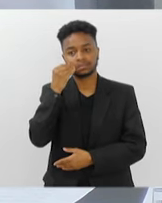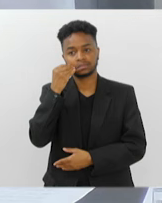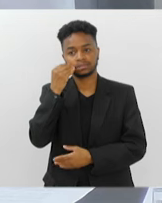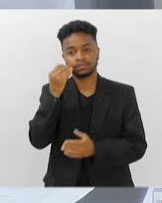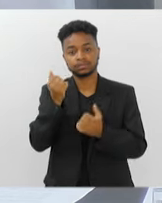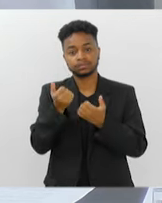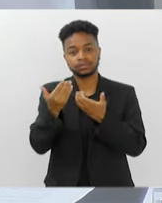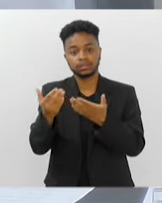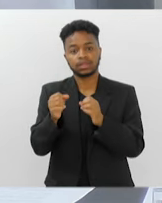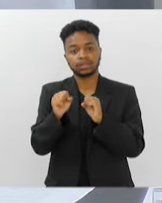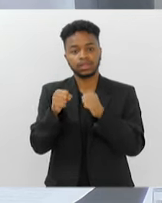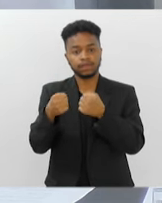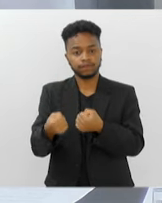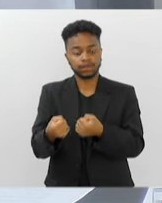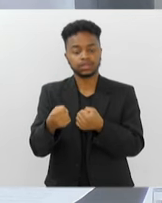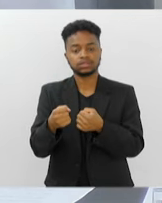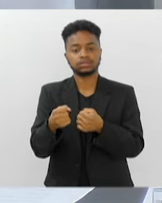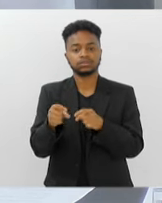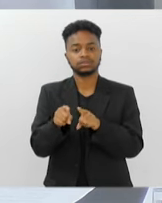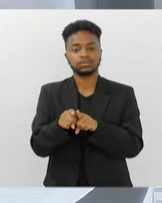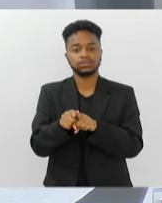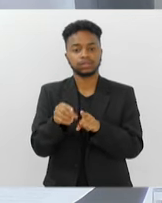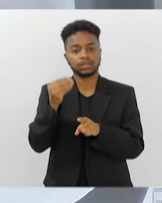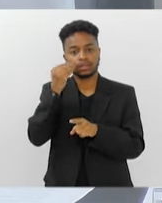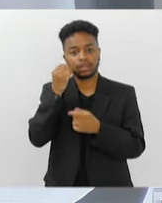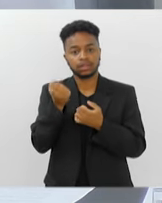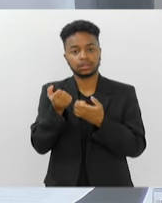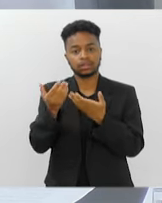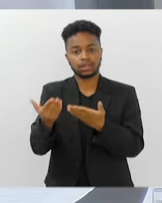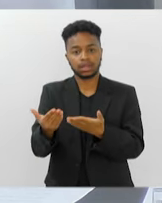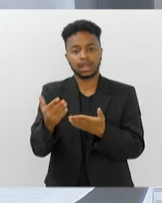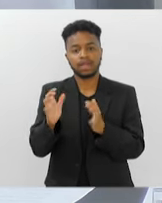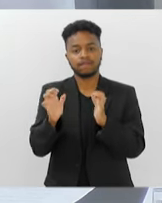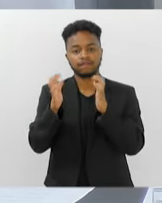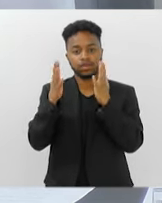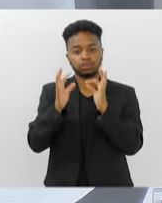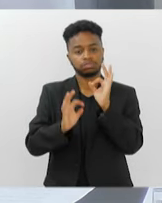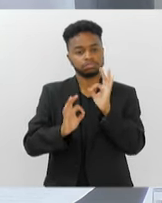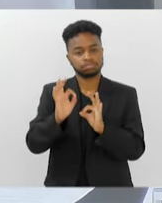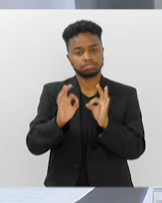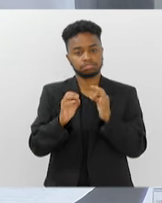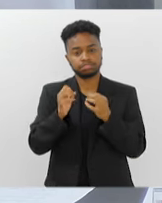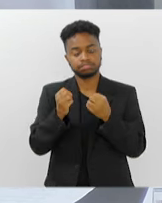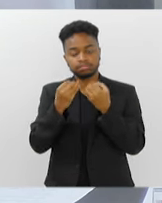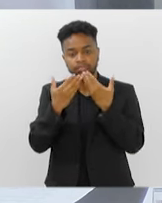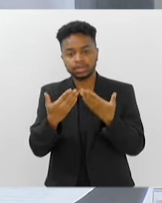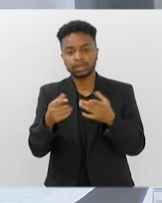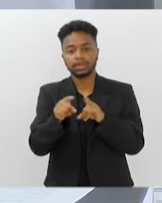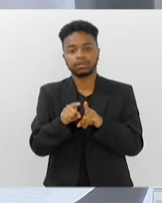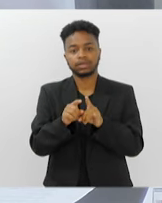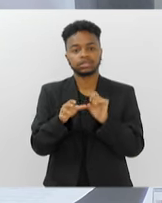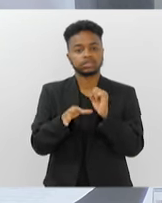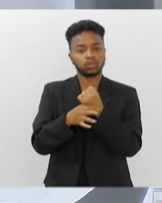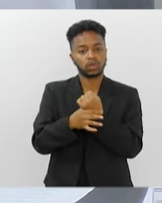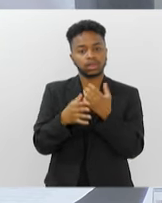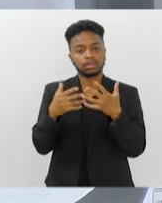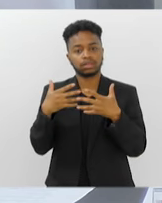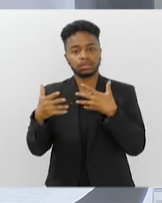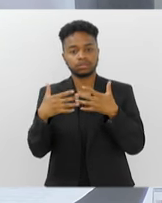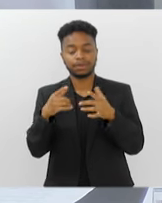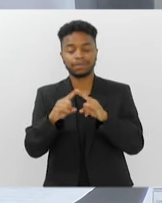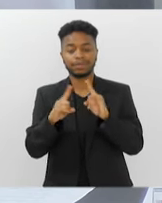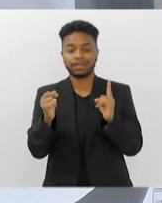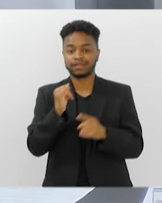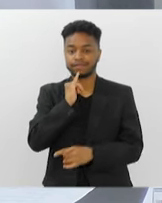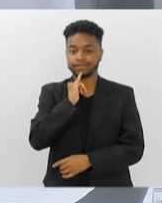a defesa garantir a estabilidade do do evento garantir a segurança a transparência infelizmente